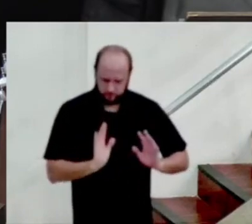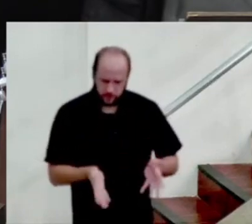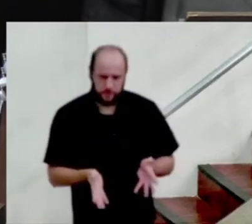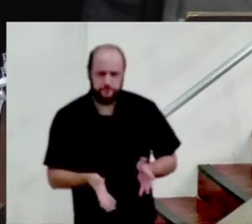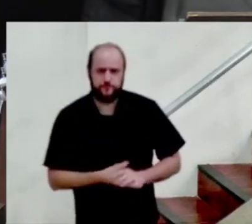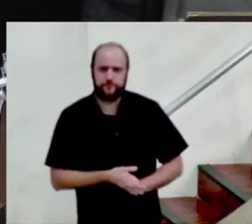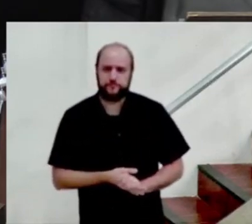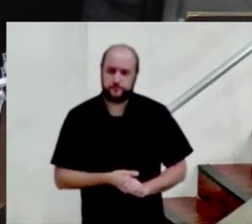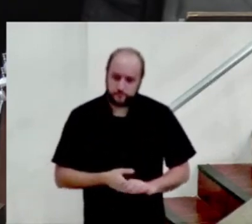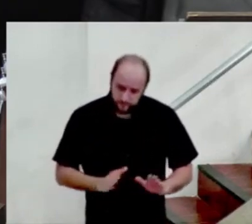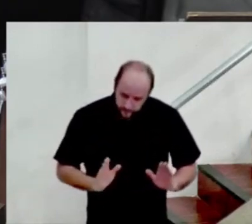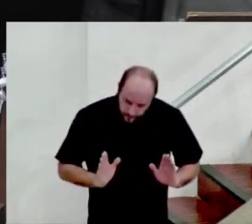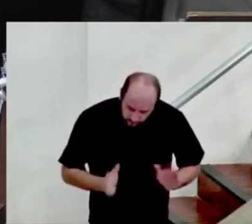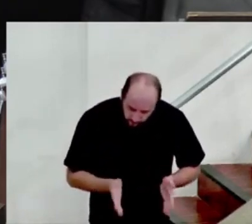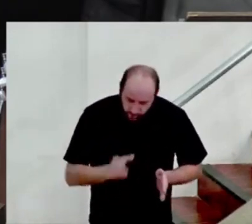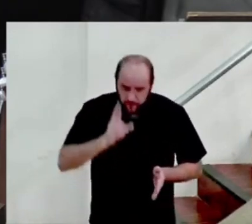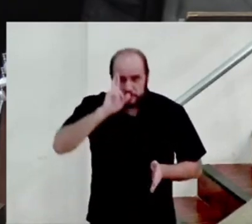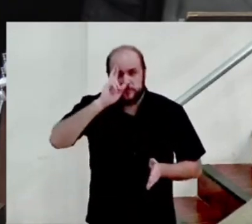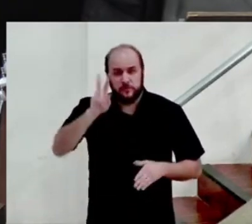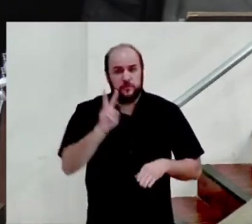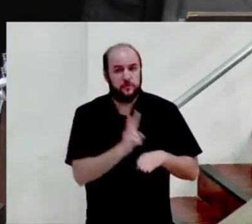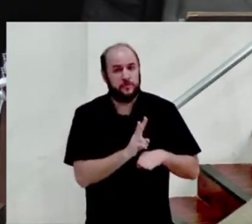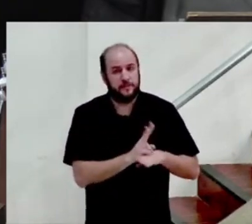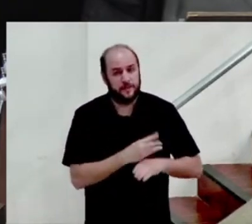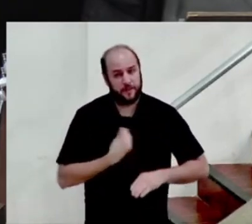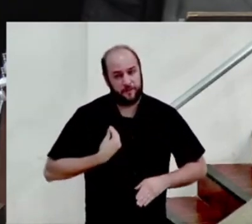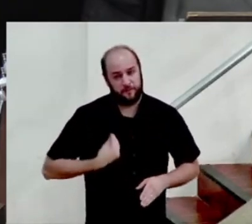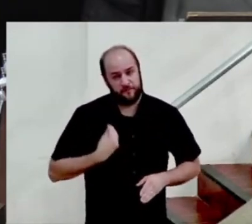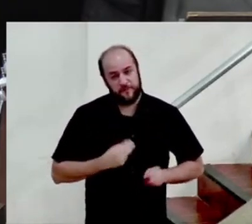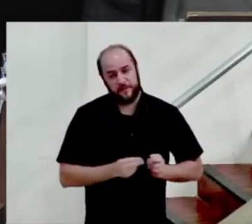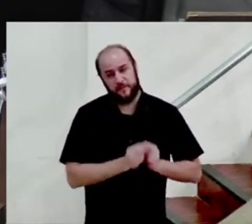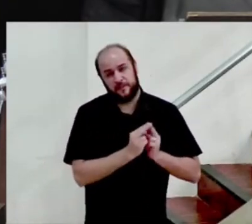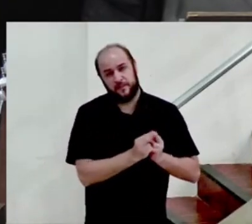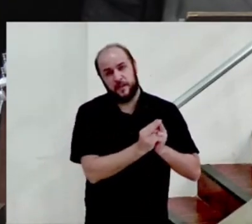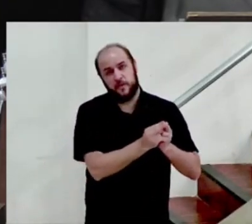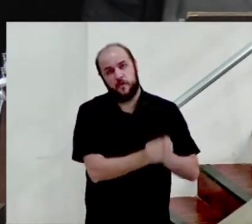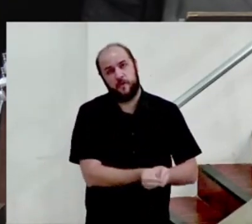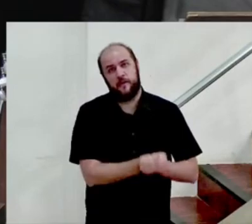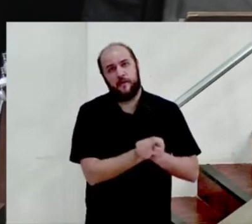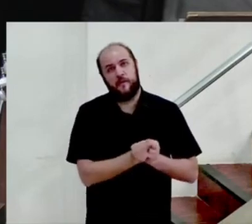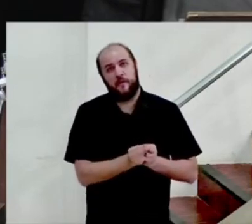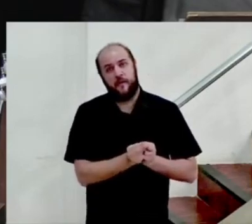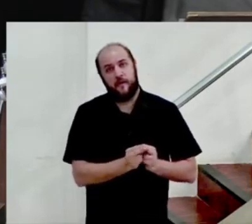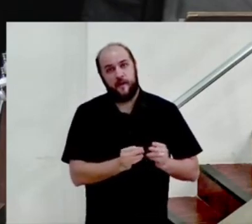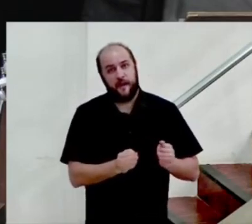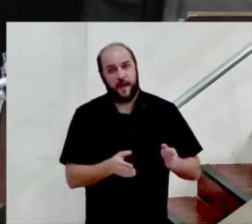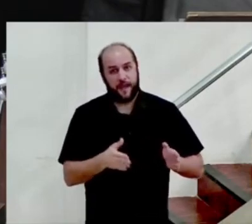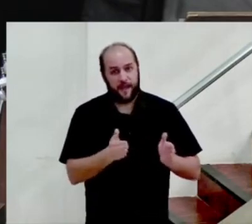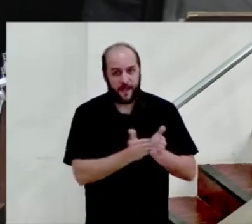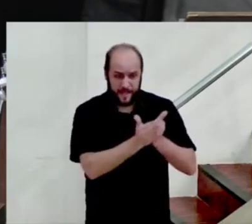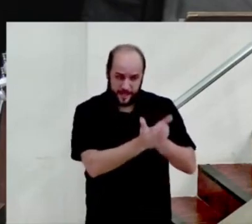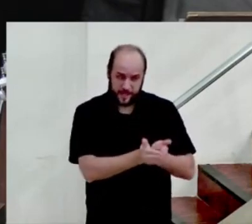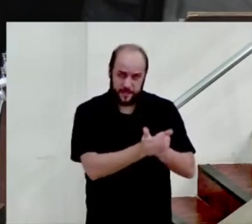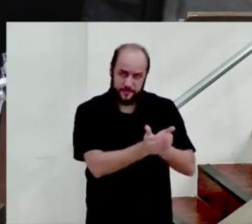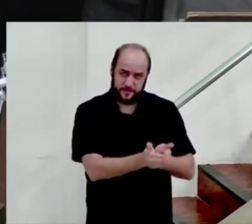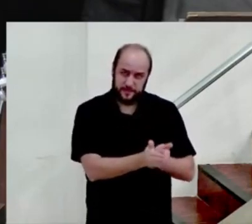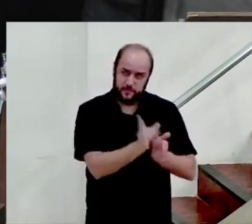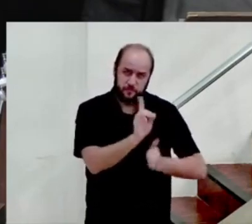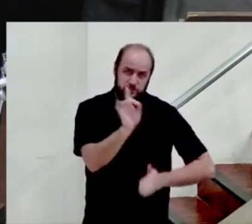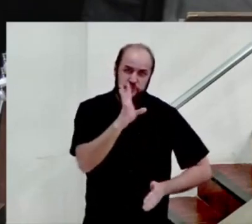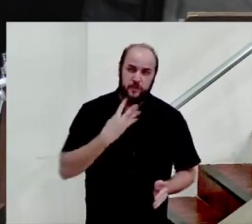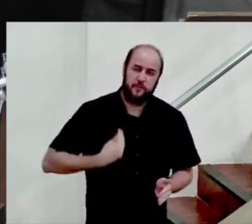Agora o Senhor preservaria a vida de Noé por meio de uma arca. E não apenas a vida de Noé, mas o Senhor